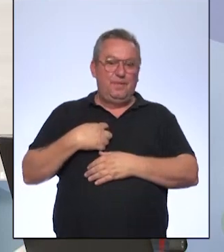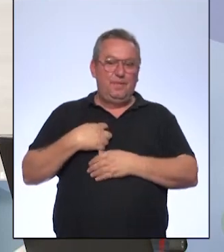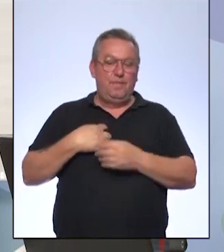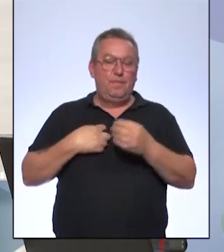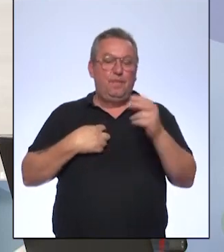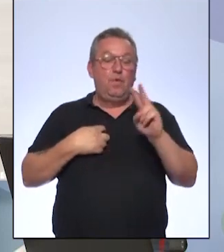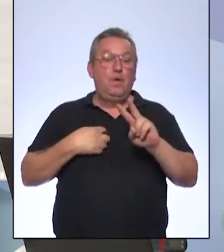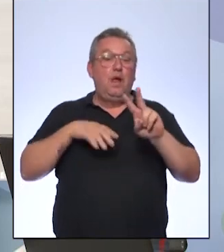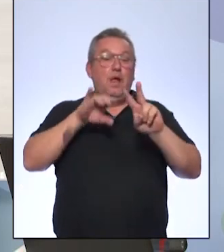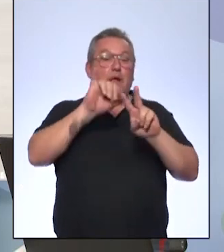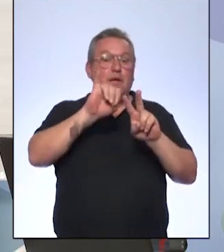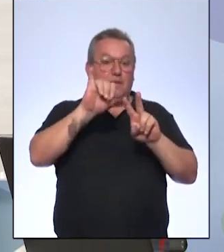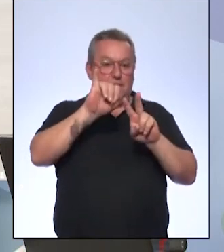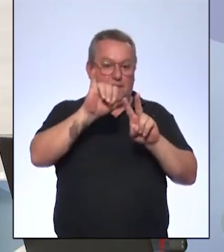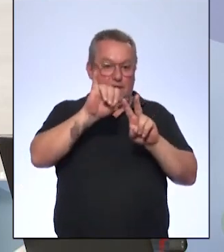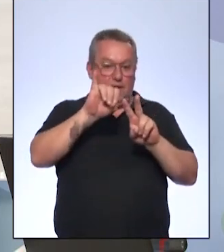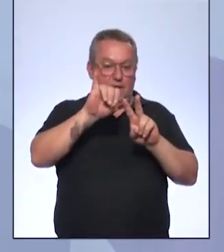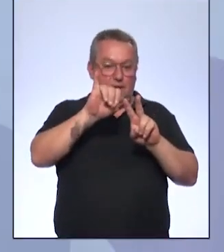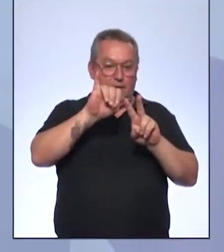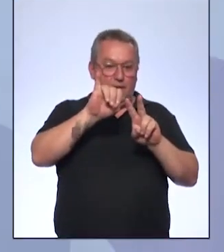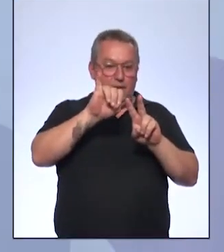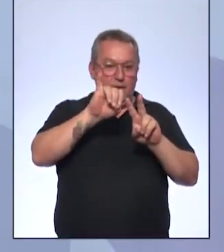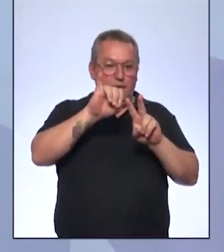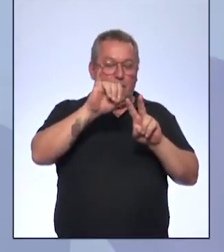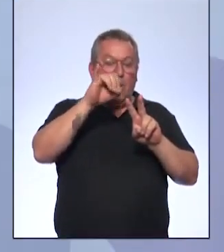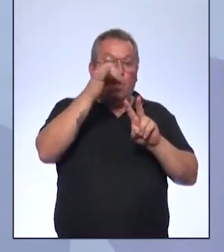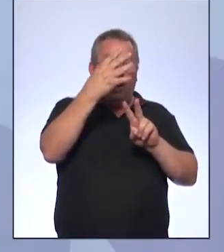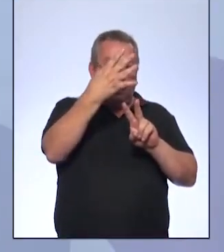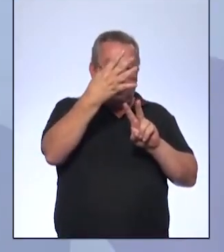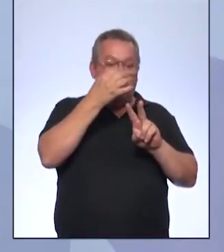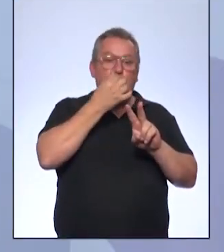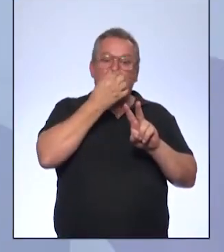Índice da primeira, 4.